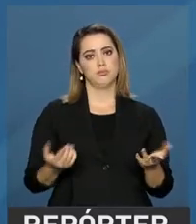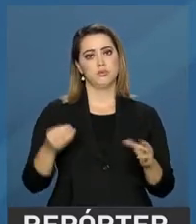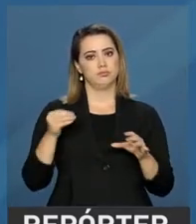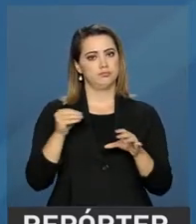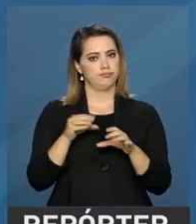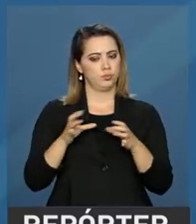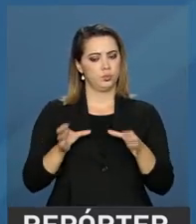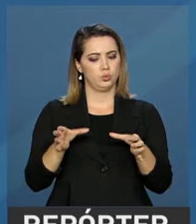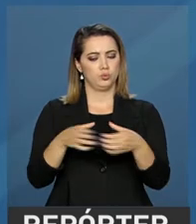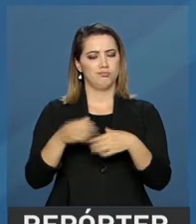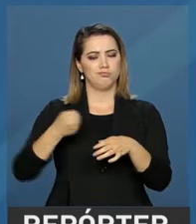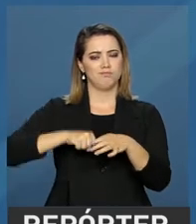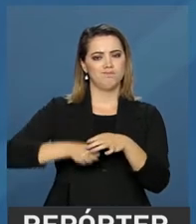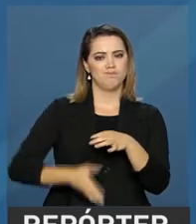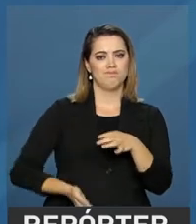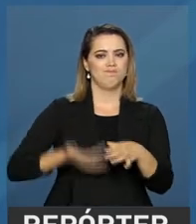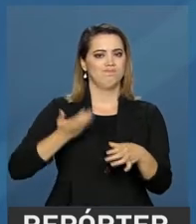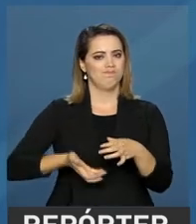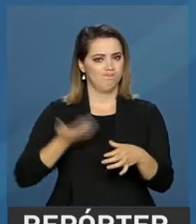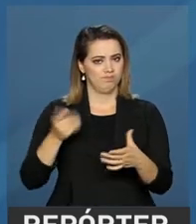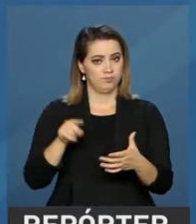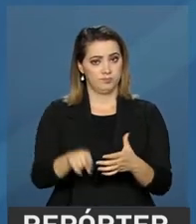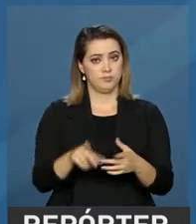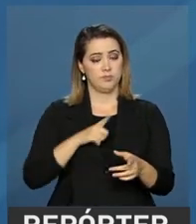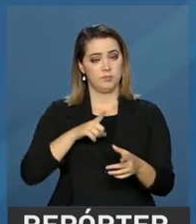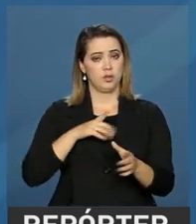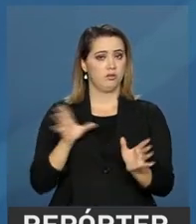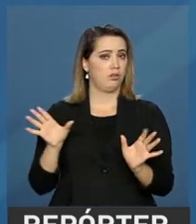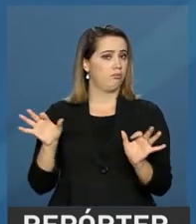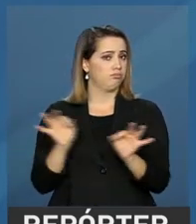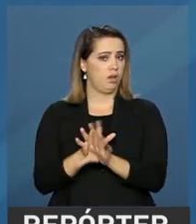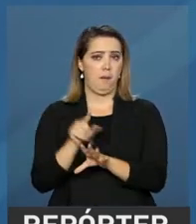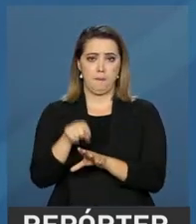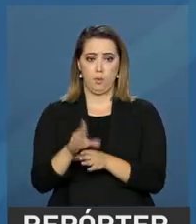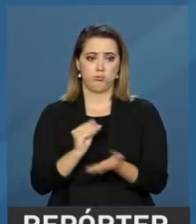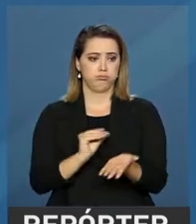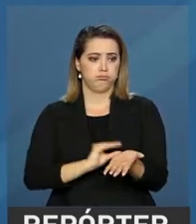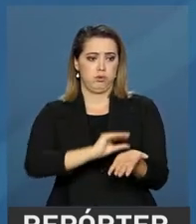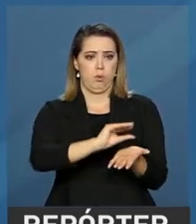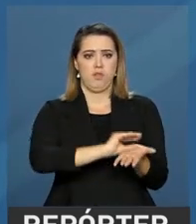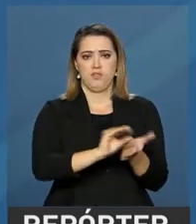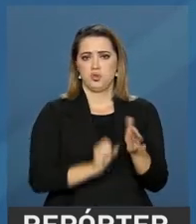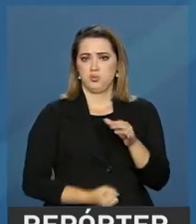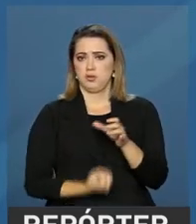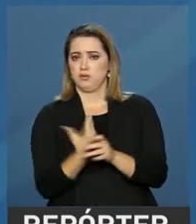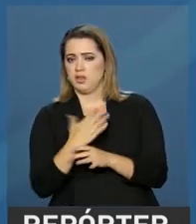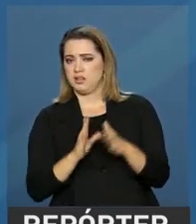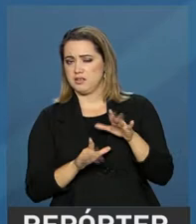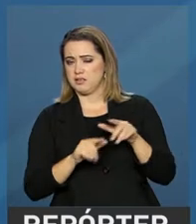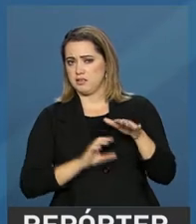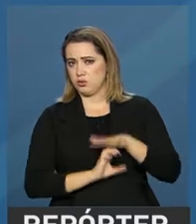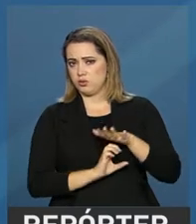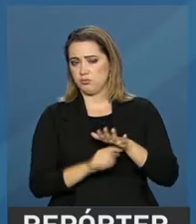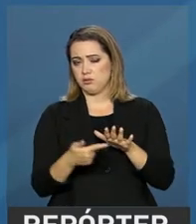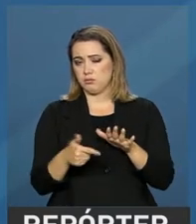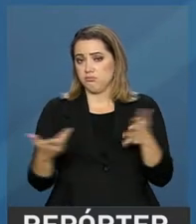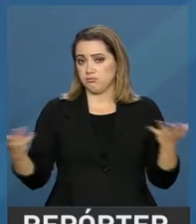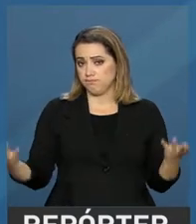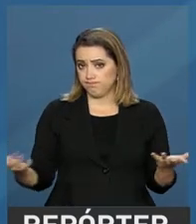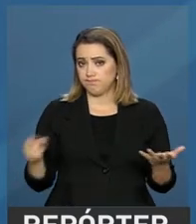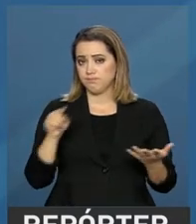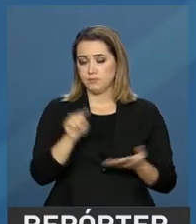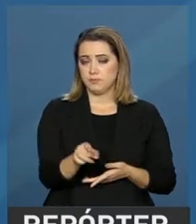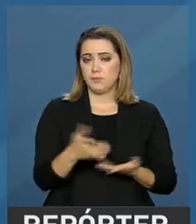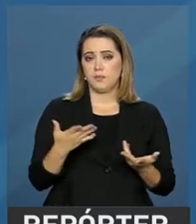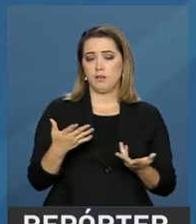brasileiro nos últimos anos e que fez a investimentos e geração de novas jazidas de minas com